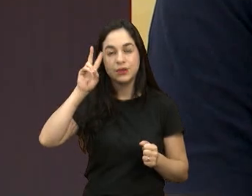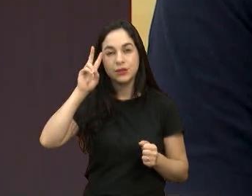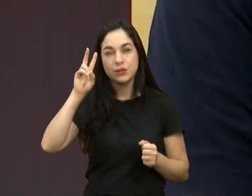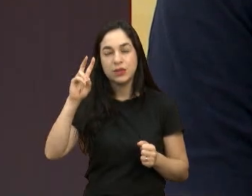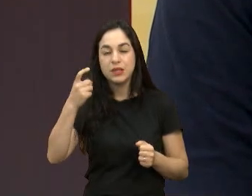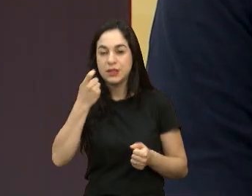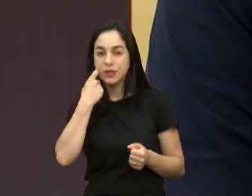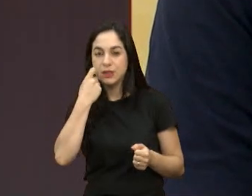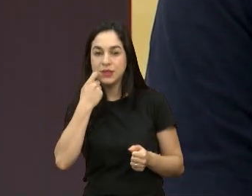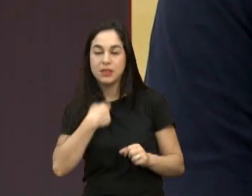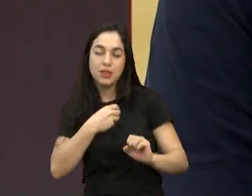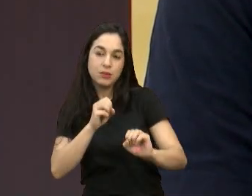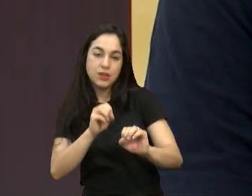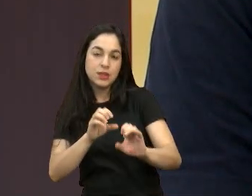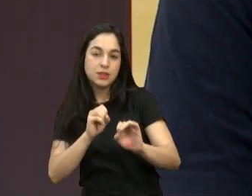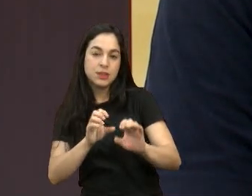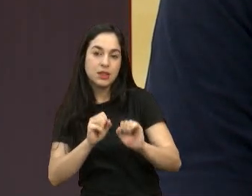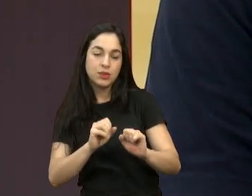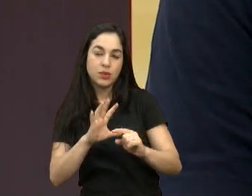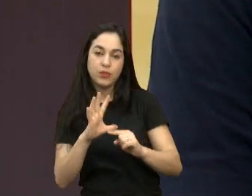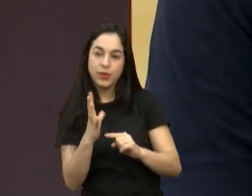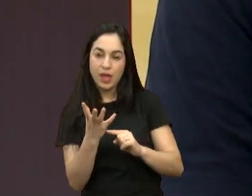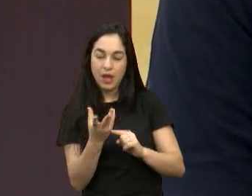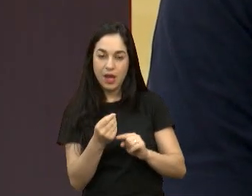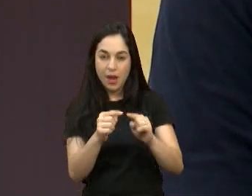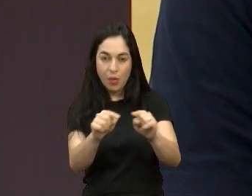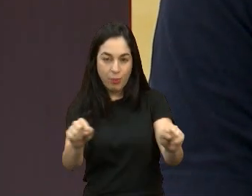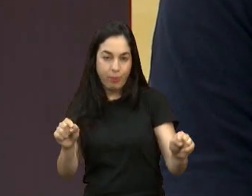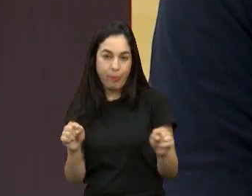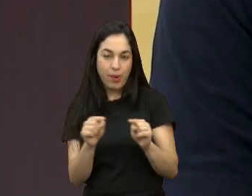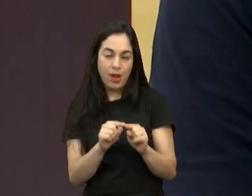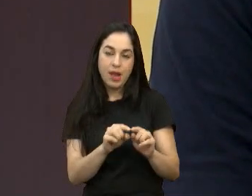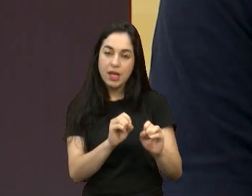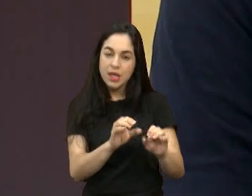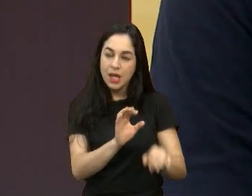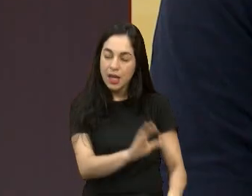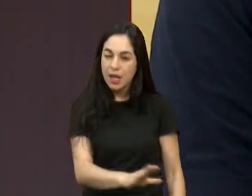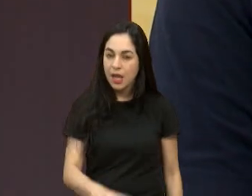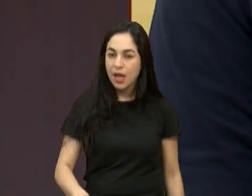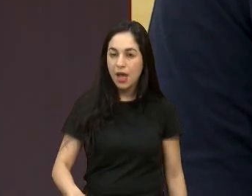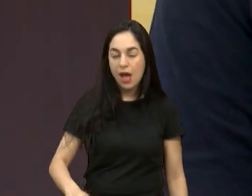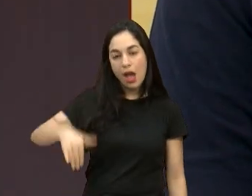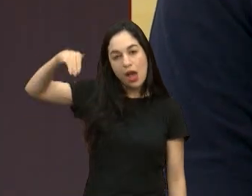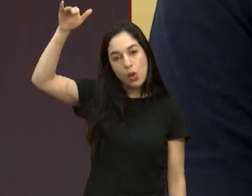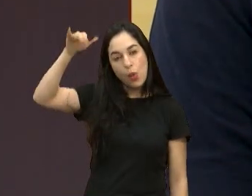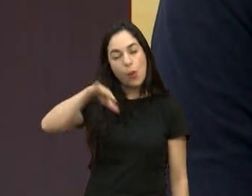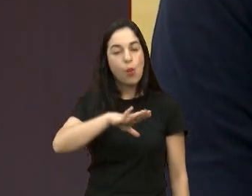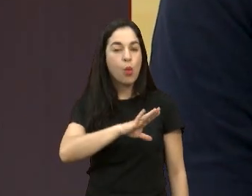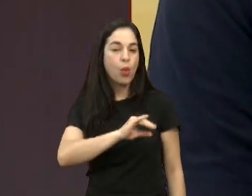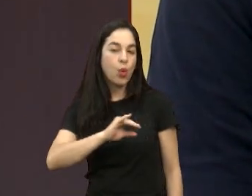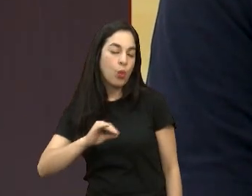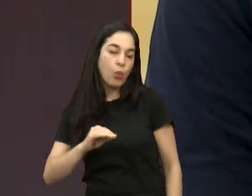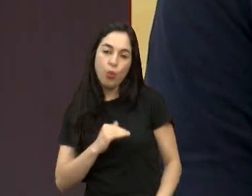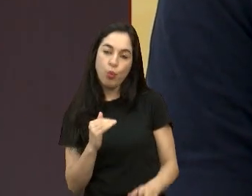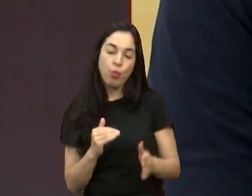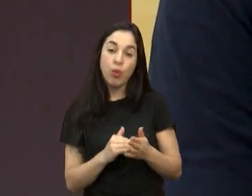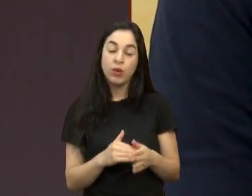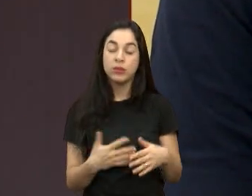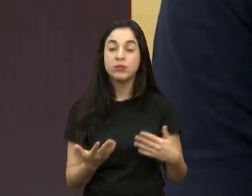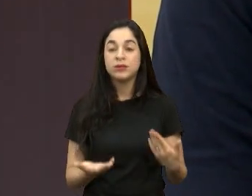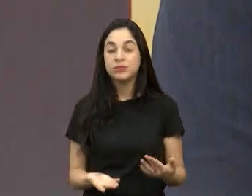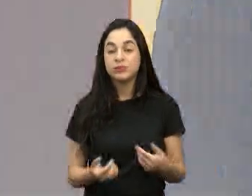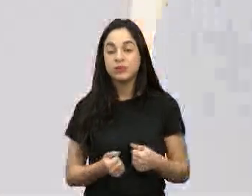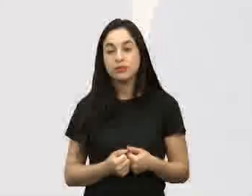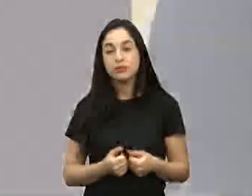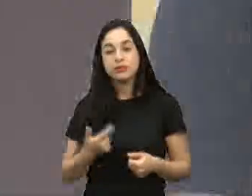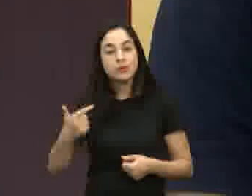aula no ateliê de artes para criança, adulto e adolescente. E o restante dos dias eu